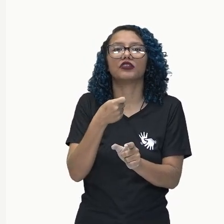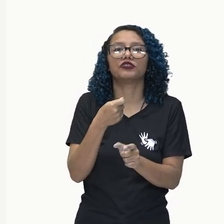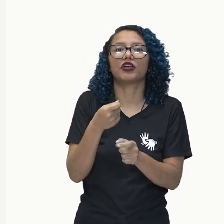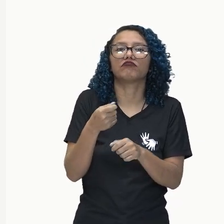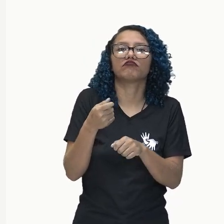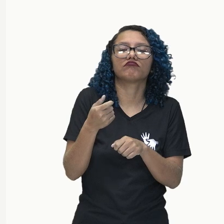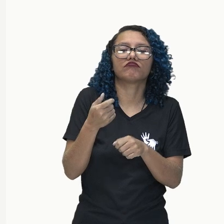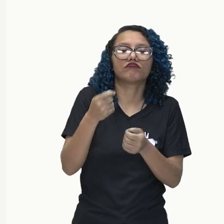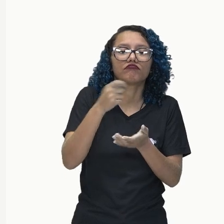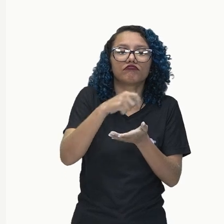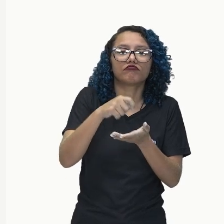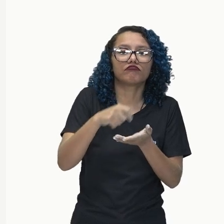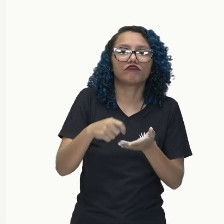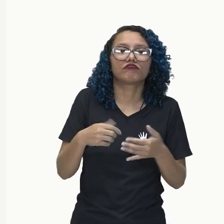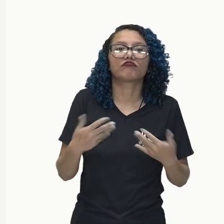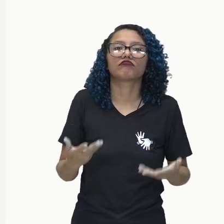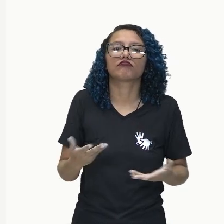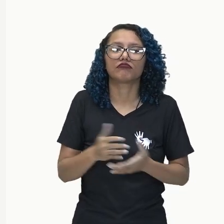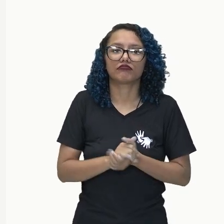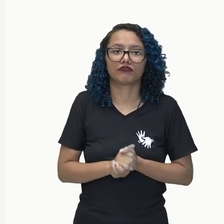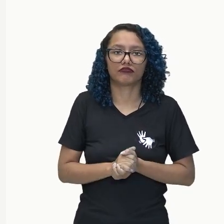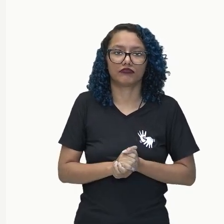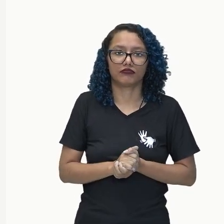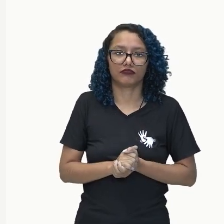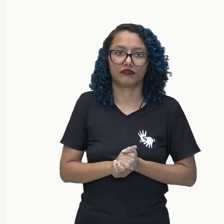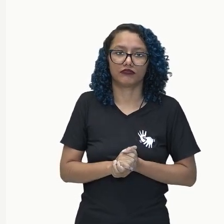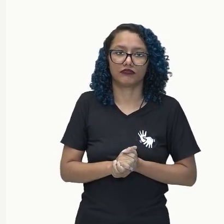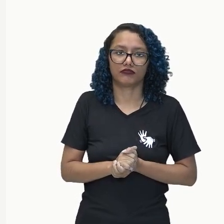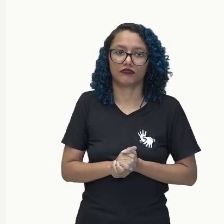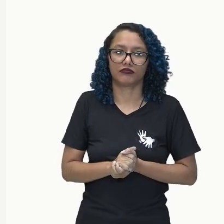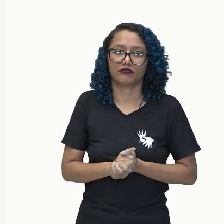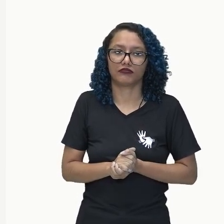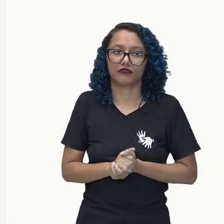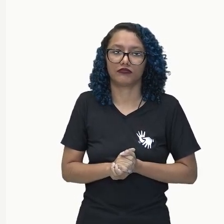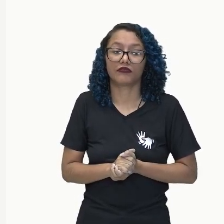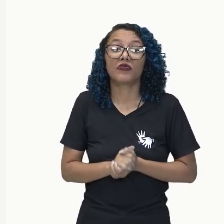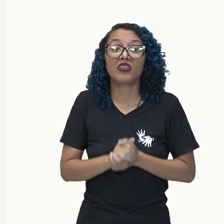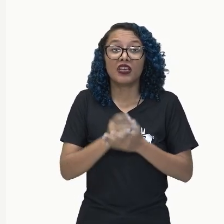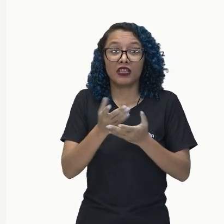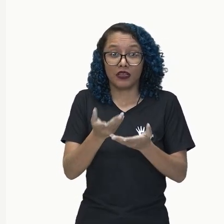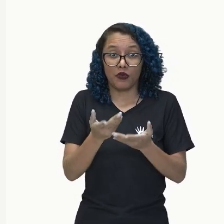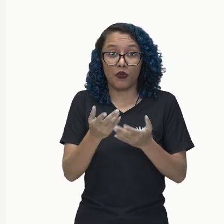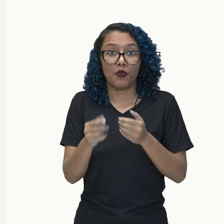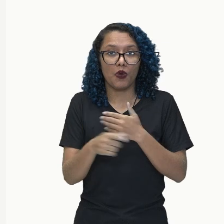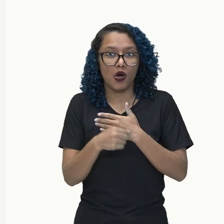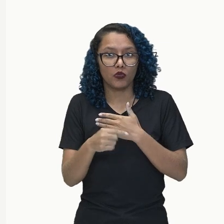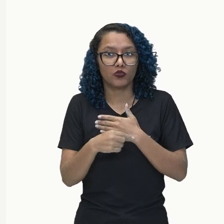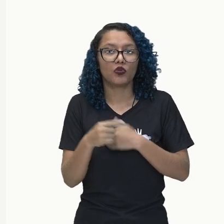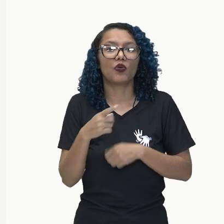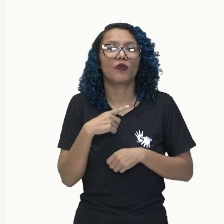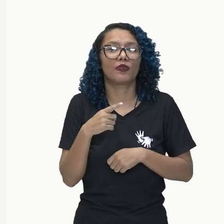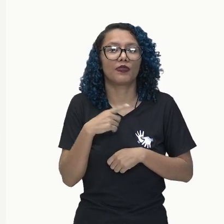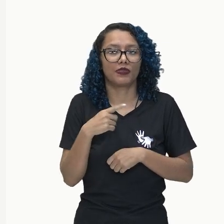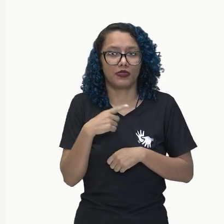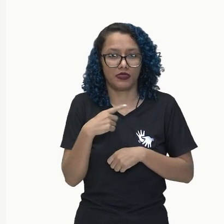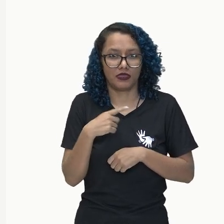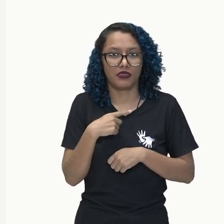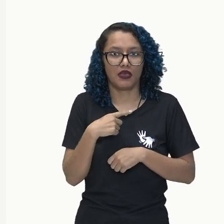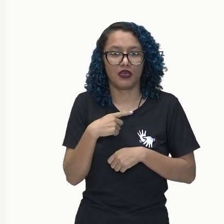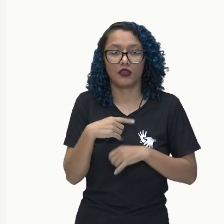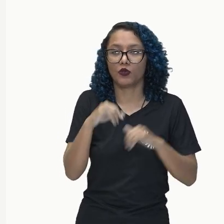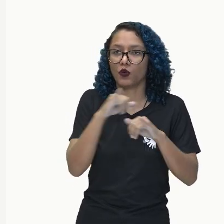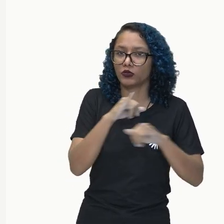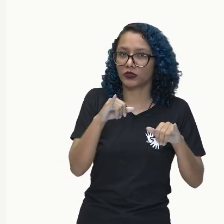parte ali do jornalismo opinativo, ela vem assinada, diferente da notícia, que não vem assinada pelo jornalista,